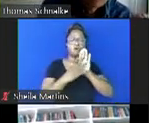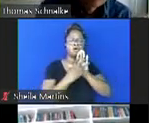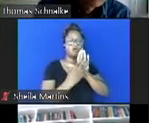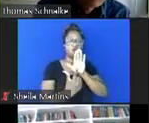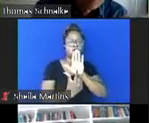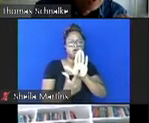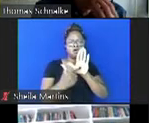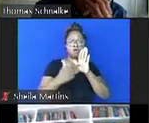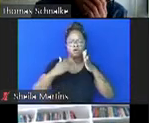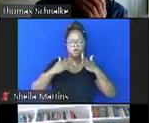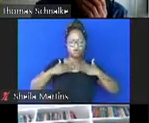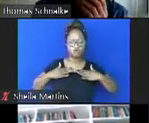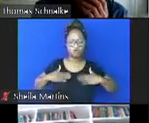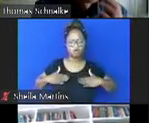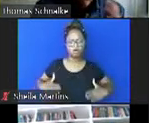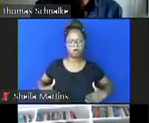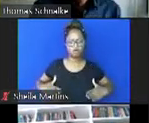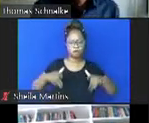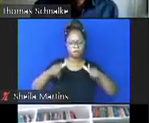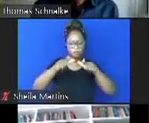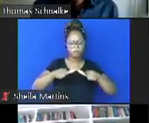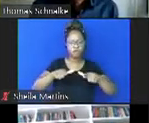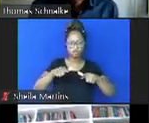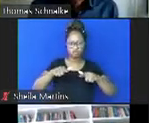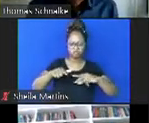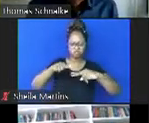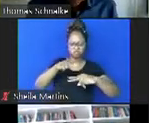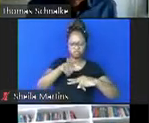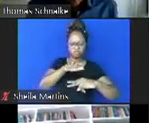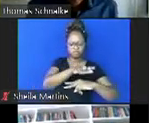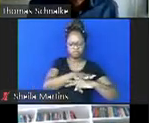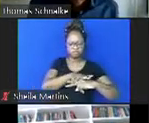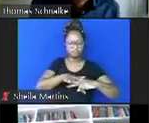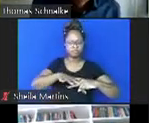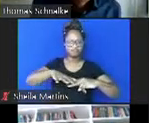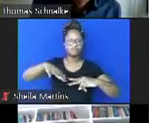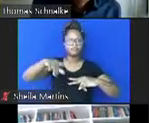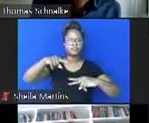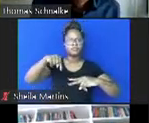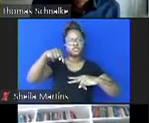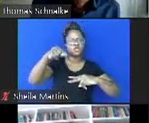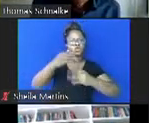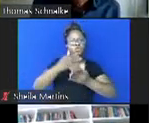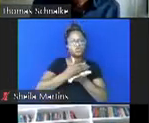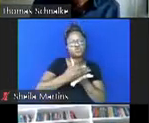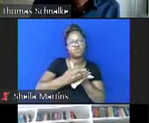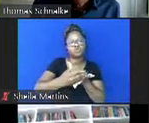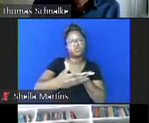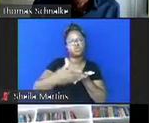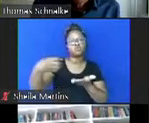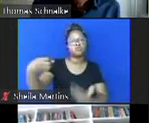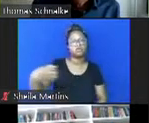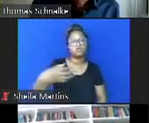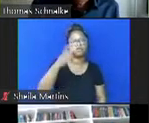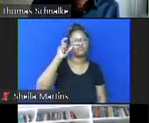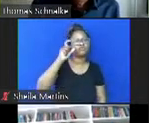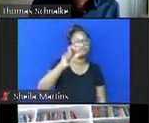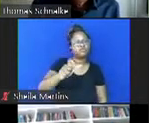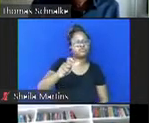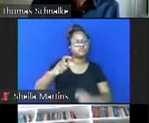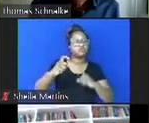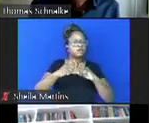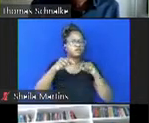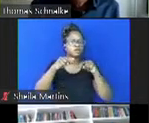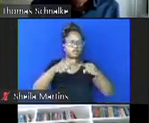humano dissecado, anatômico, mas também como o início de um novo interesse na medicina e